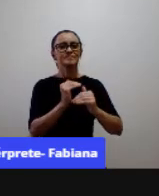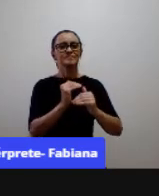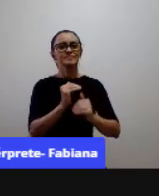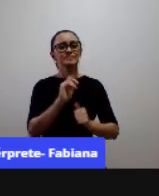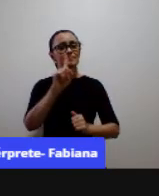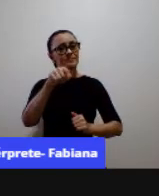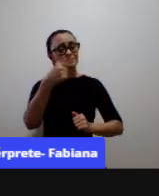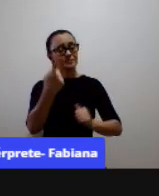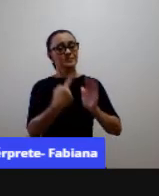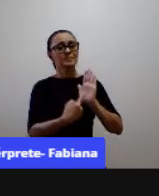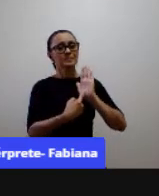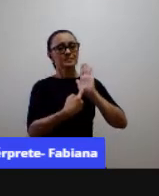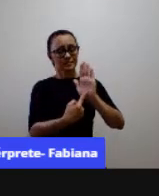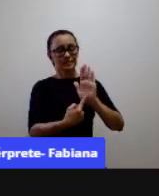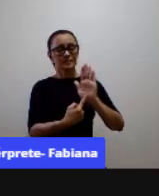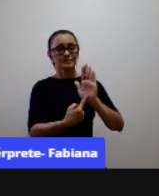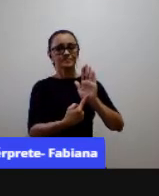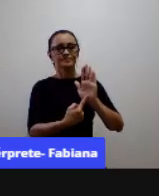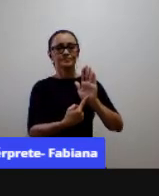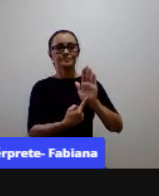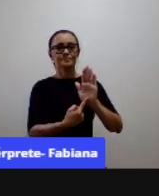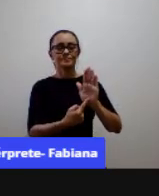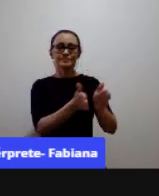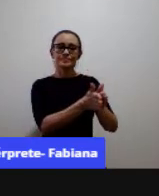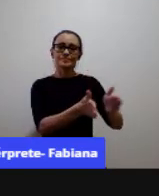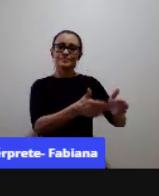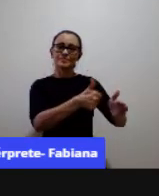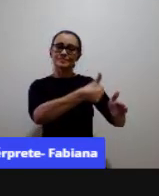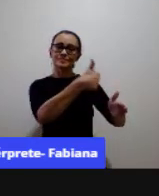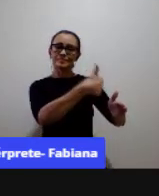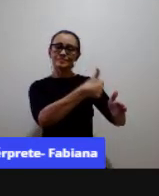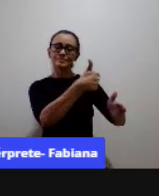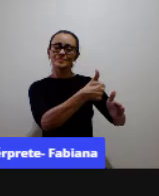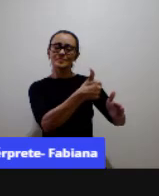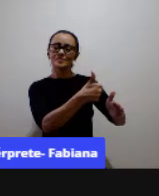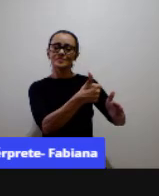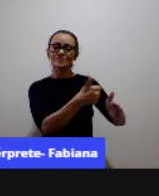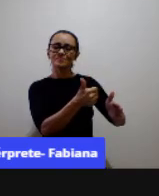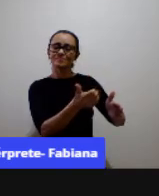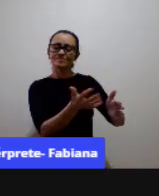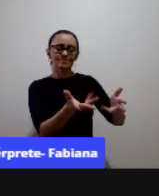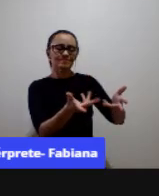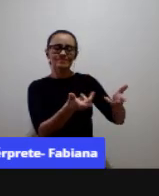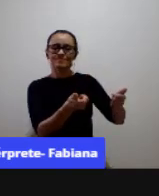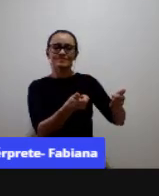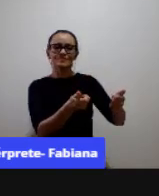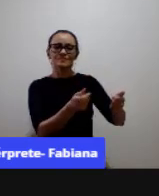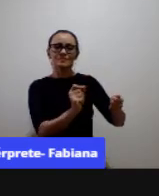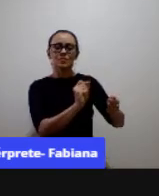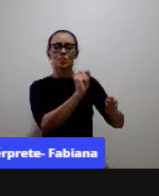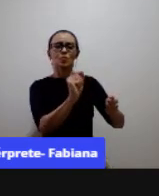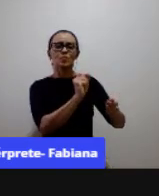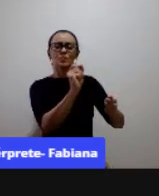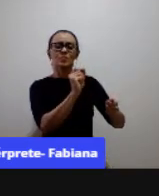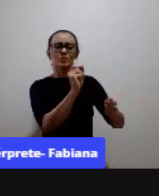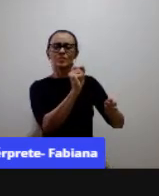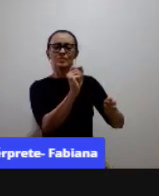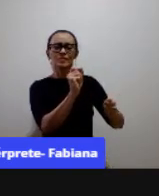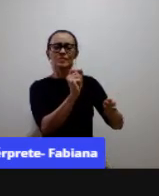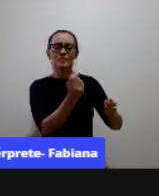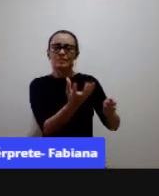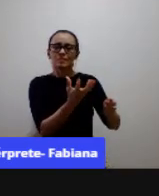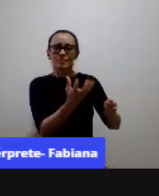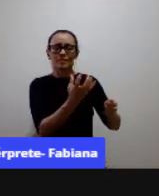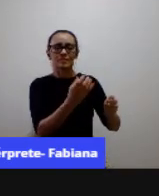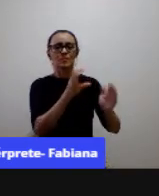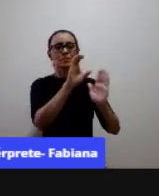instrumento, em primeiro momento vem habilidades, né? Que habilidades eu quero desenvolver? O conteúdo,